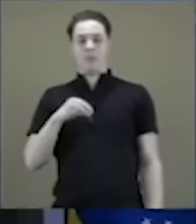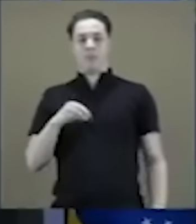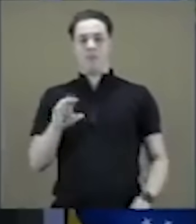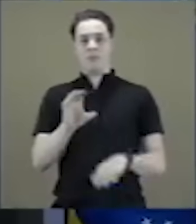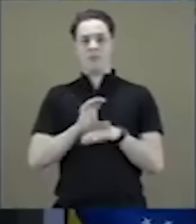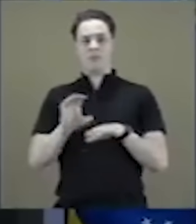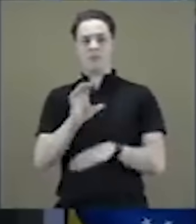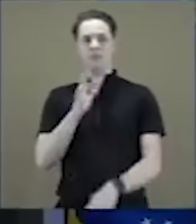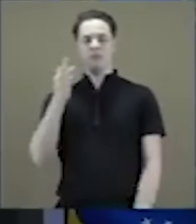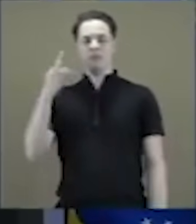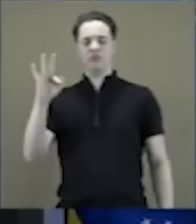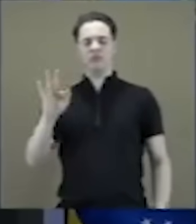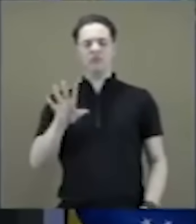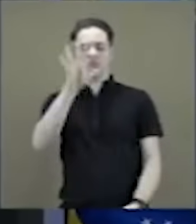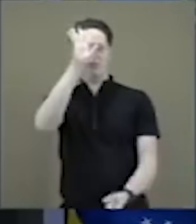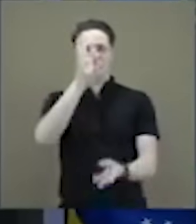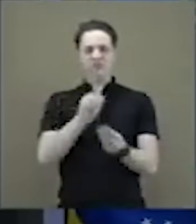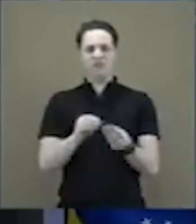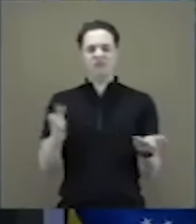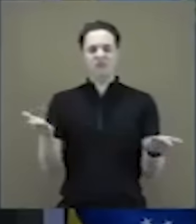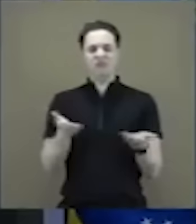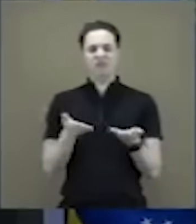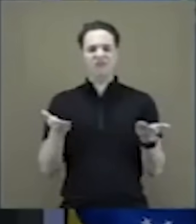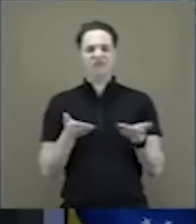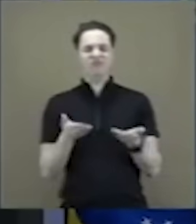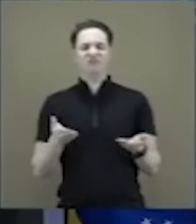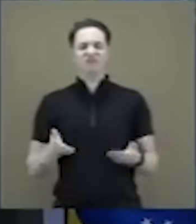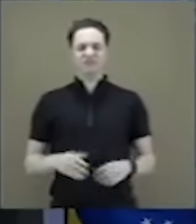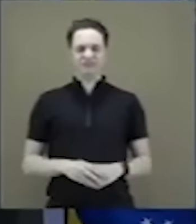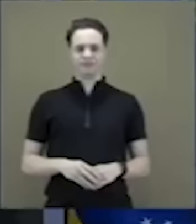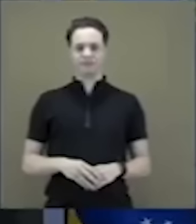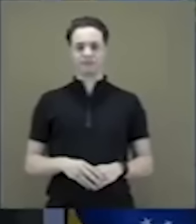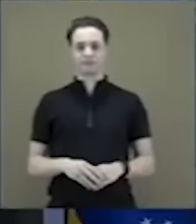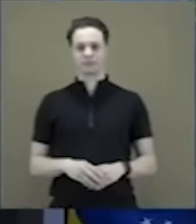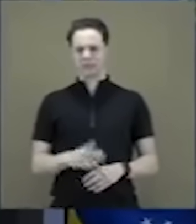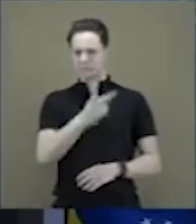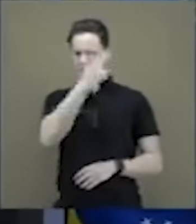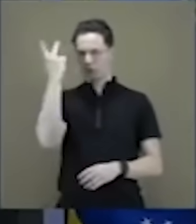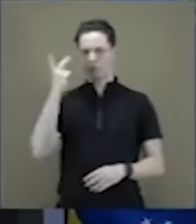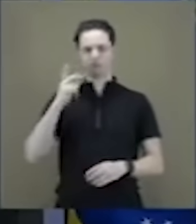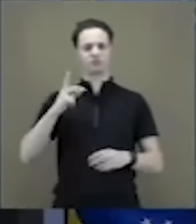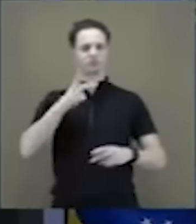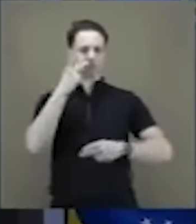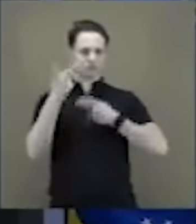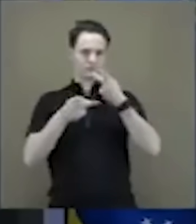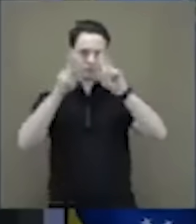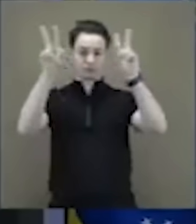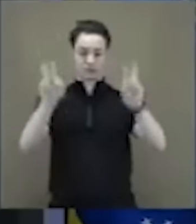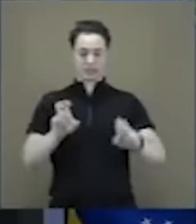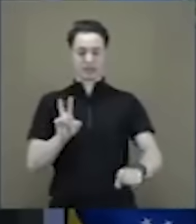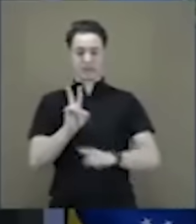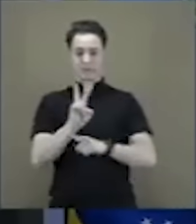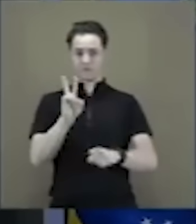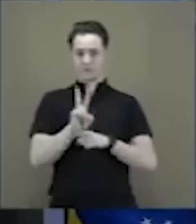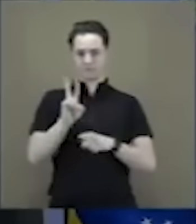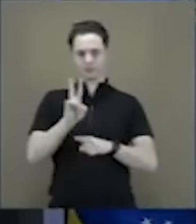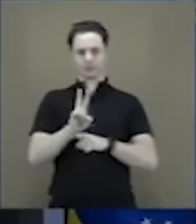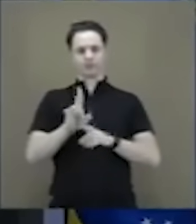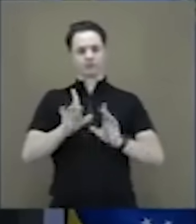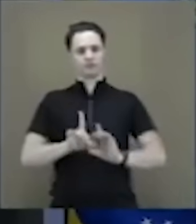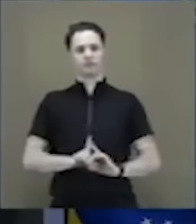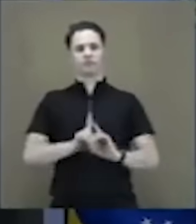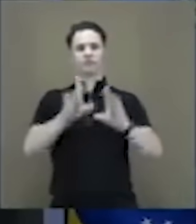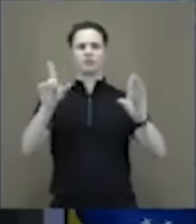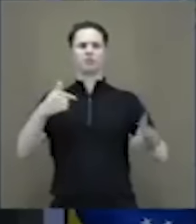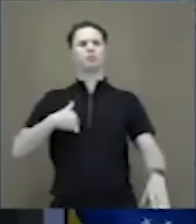aí, concluo aqui, senhor presidente, em tempos em que se prega tanto a defesa da democracia, eu indago